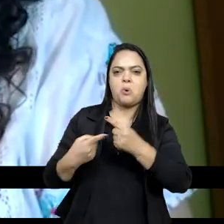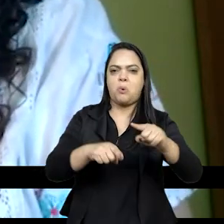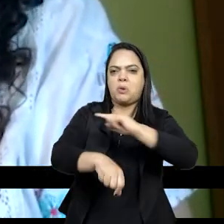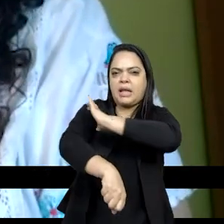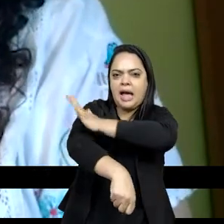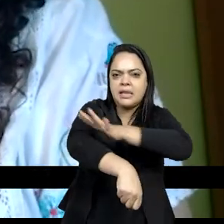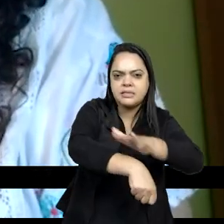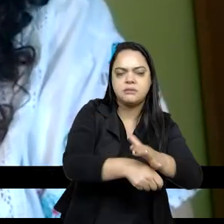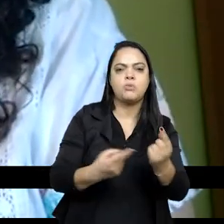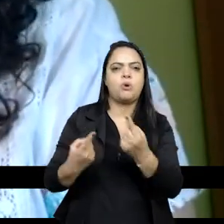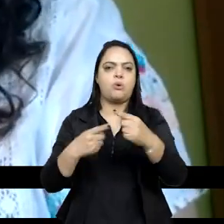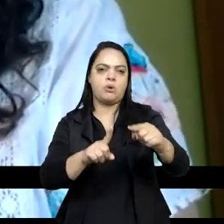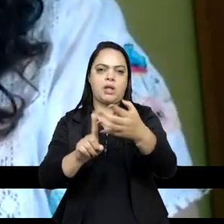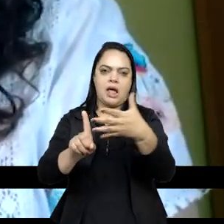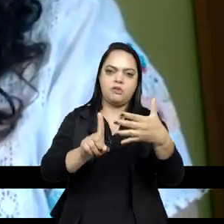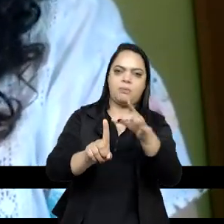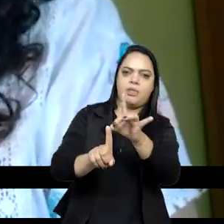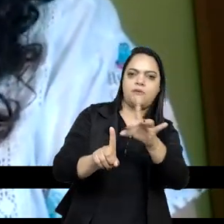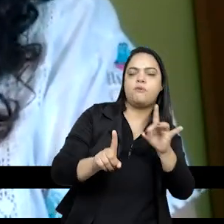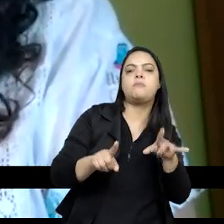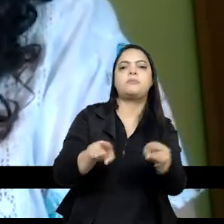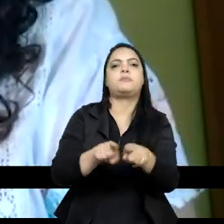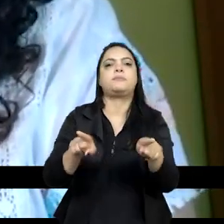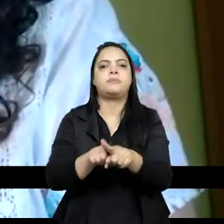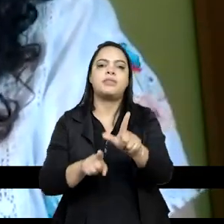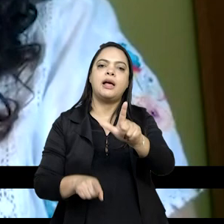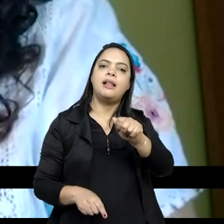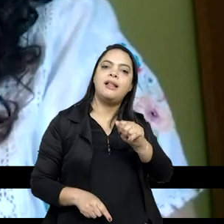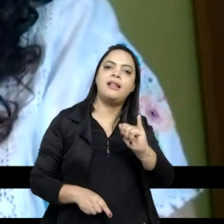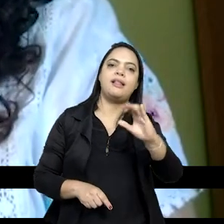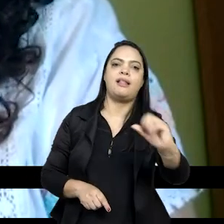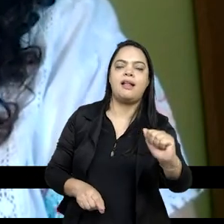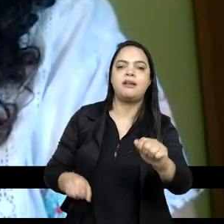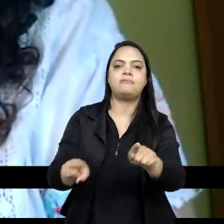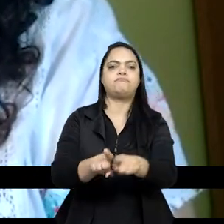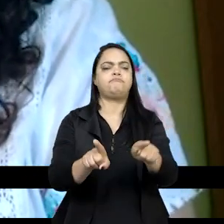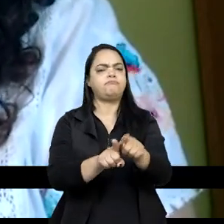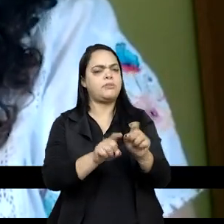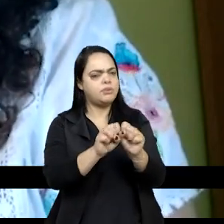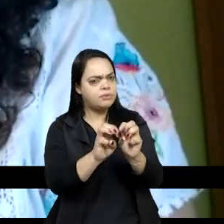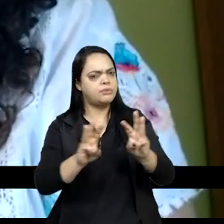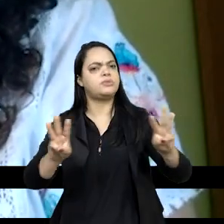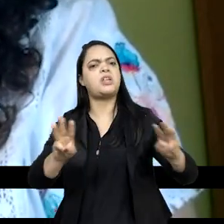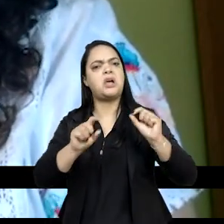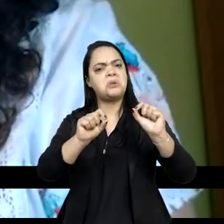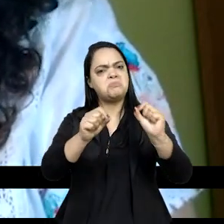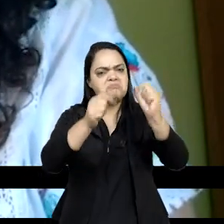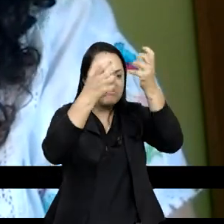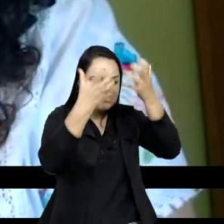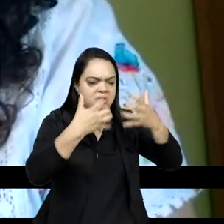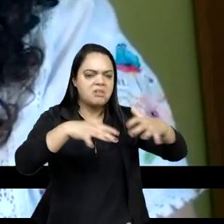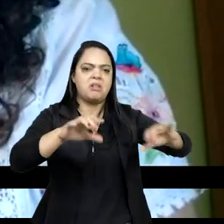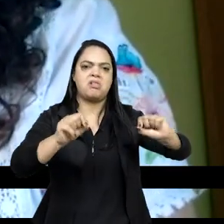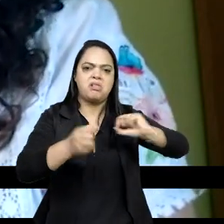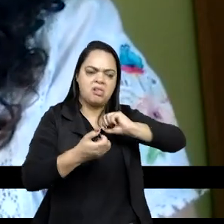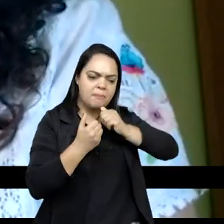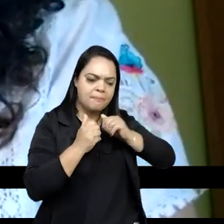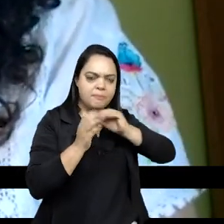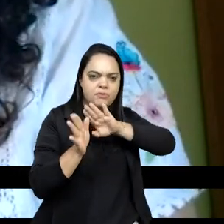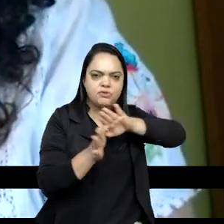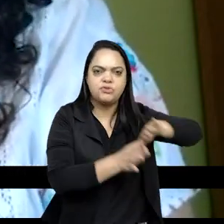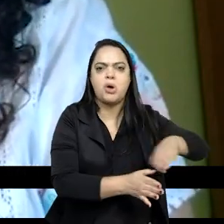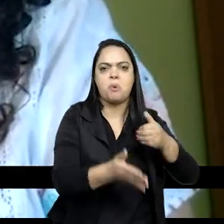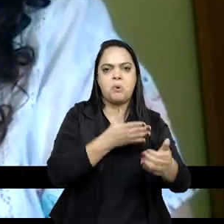-LGBTfobia e laica. O portal trabalha no combate a todo e qualquer tipo de discriminação